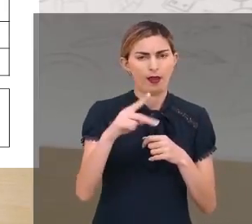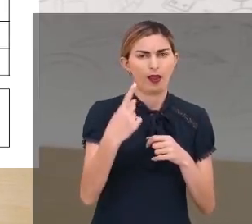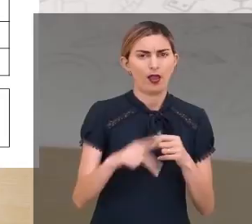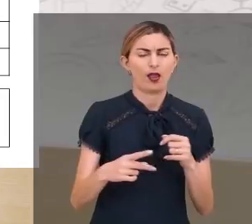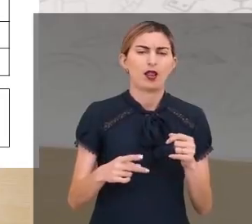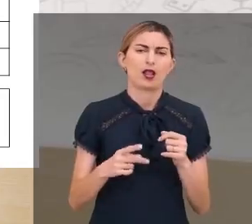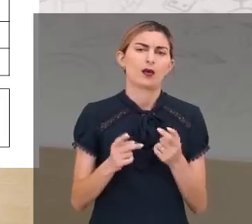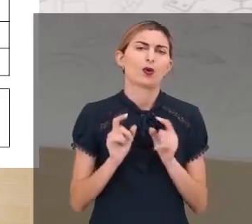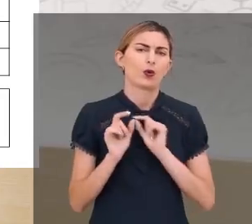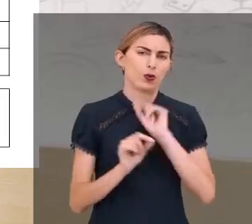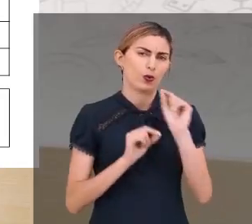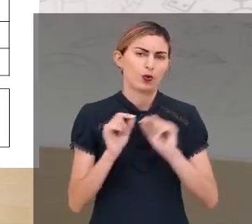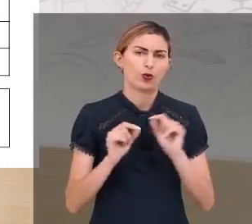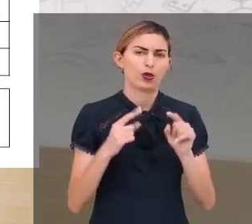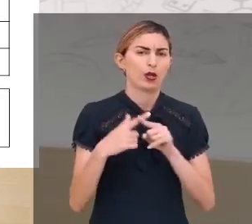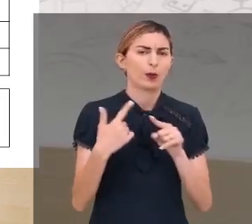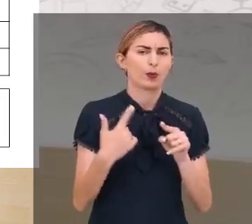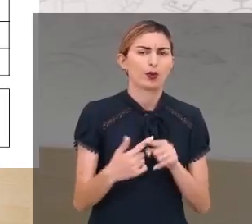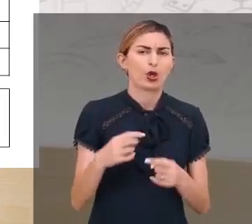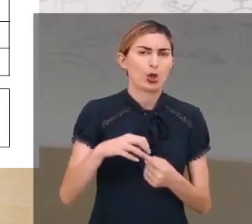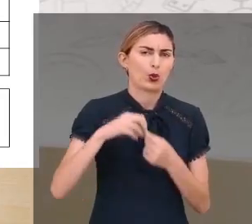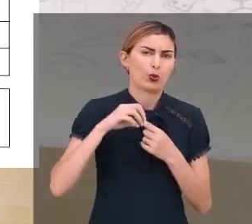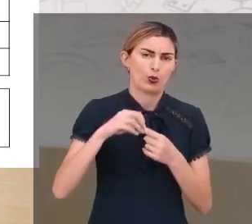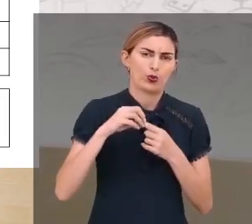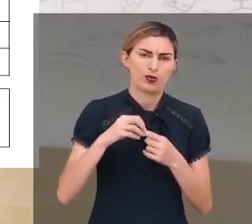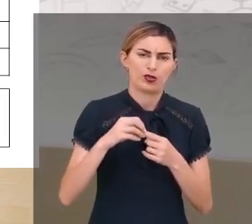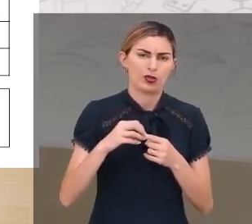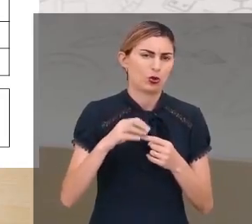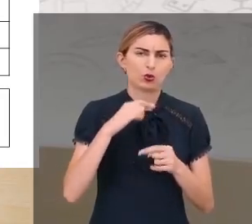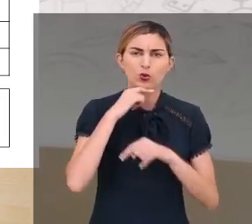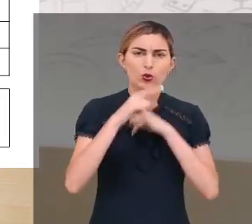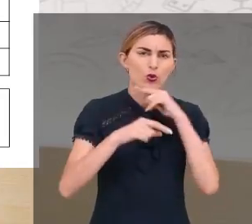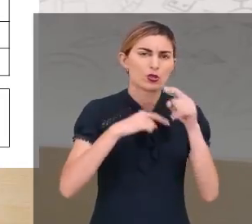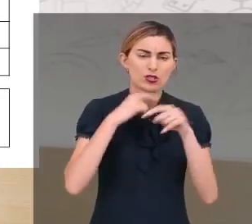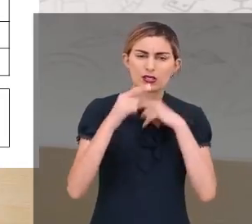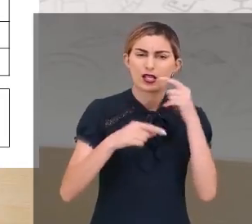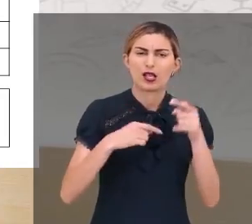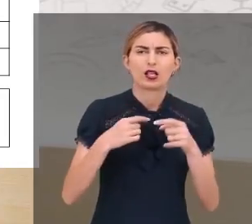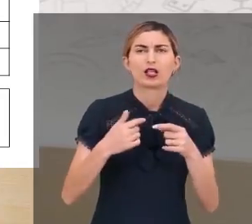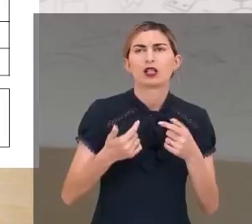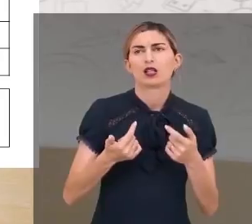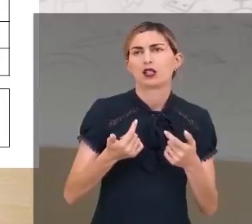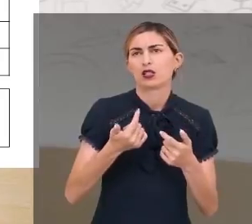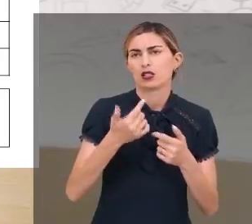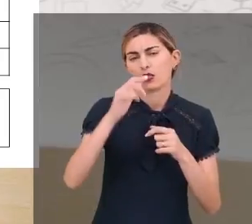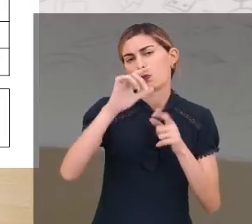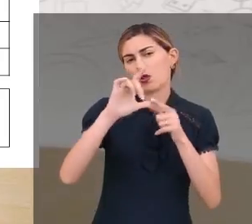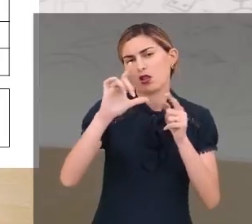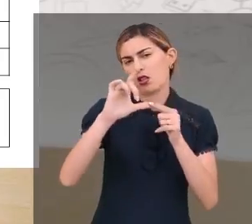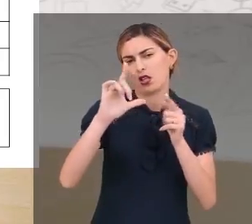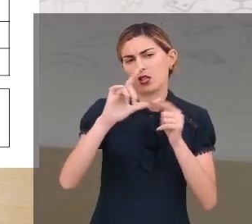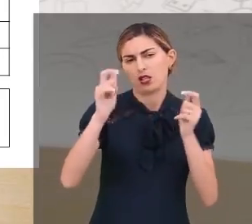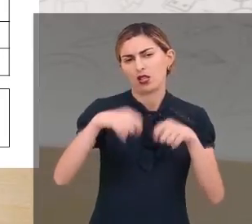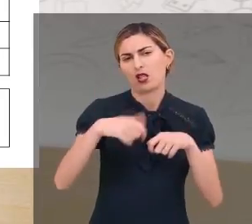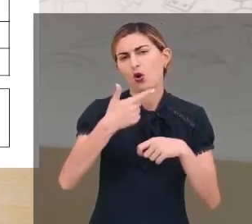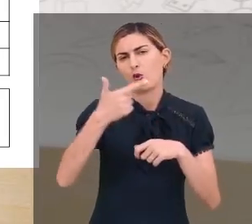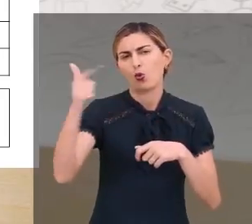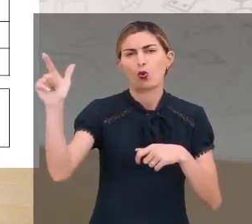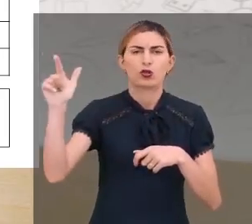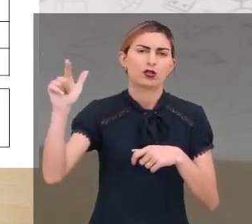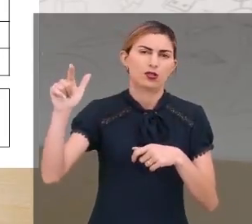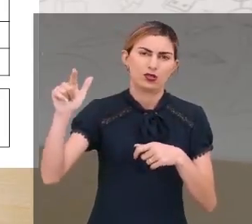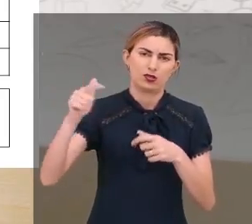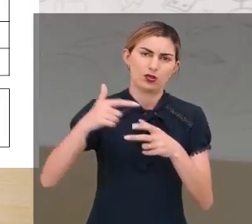alfabética ela é restrita, porque o seu número de combinações não dá a possibilidade de você